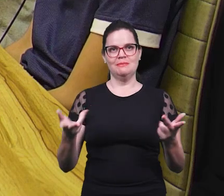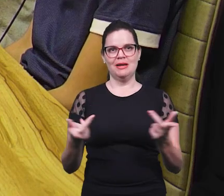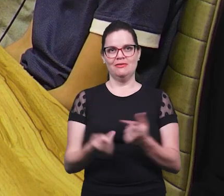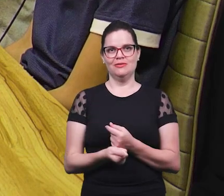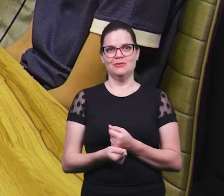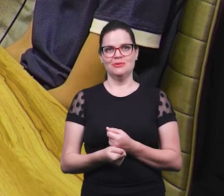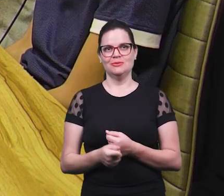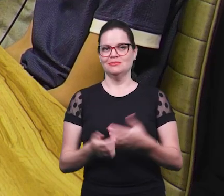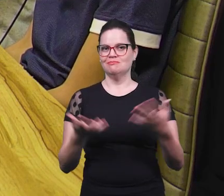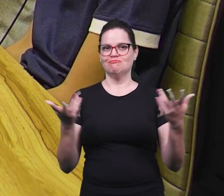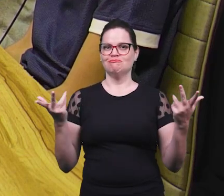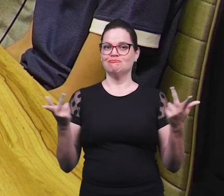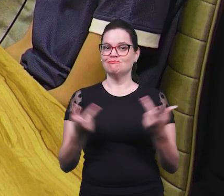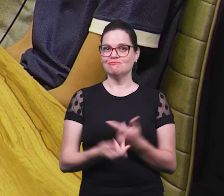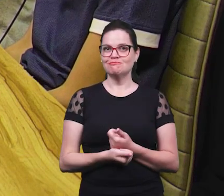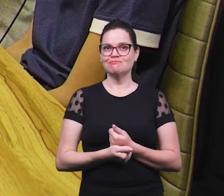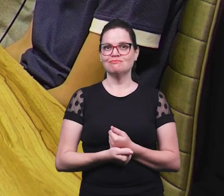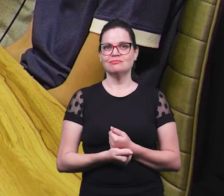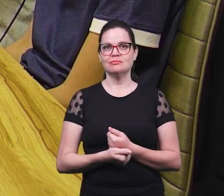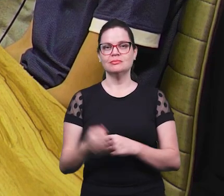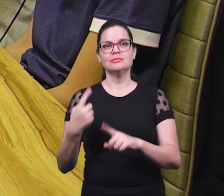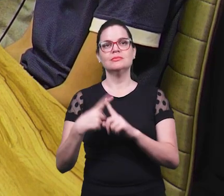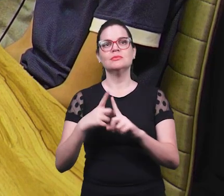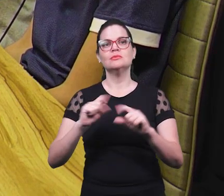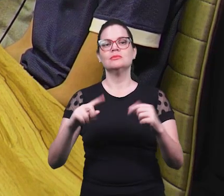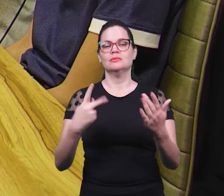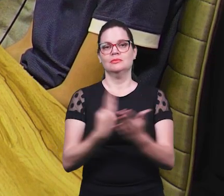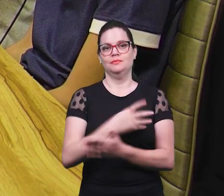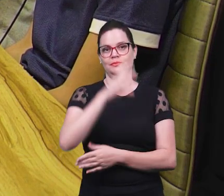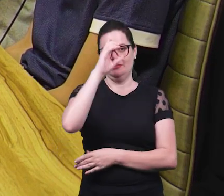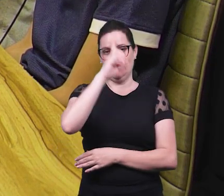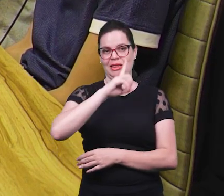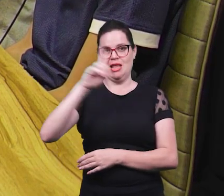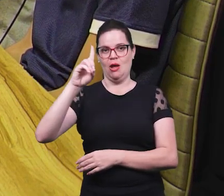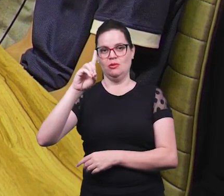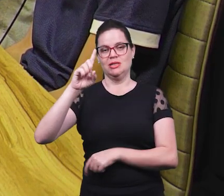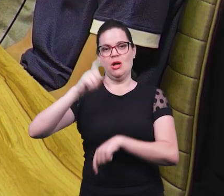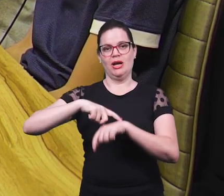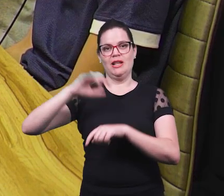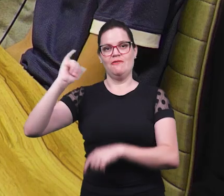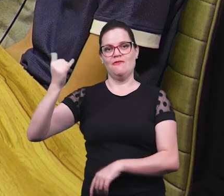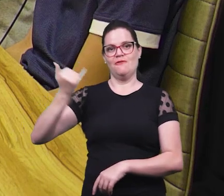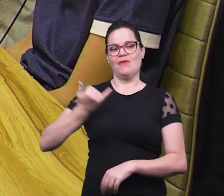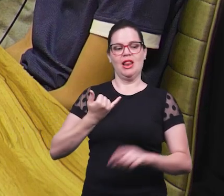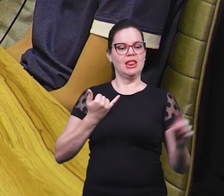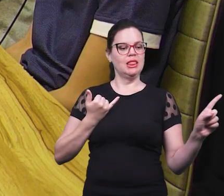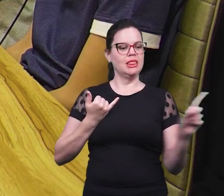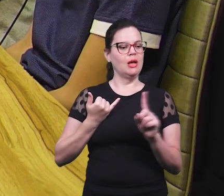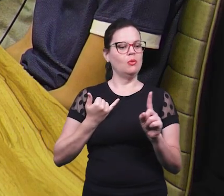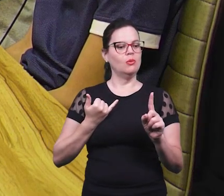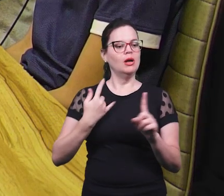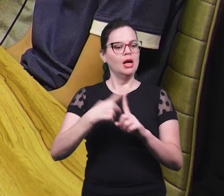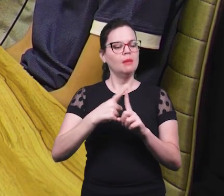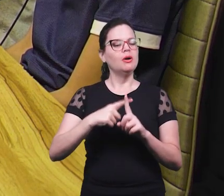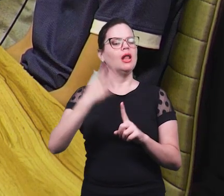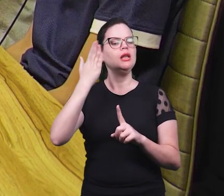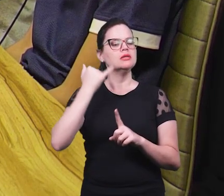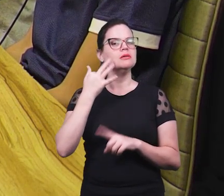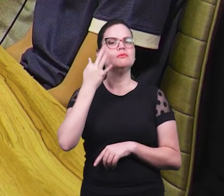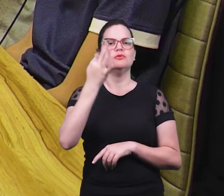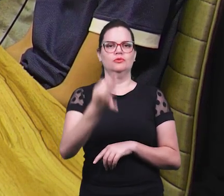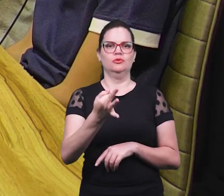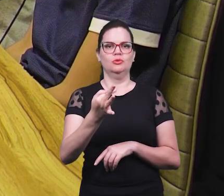meu filho. Porque Deus, quando Ele nega, é porque Ele tem uma porta gigante. E Ele